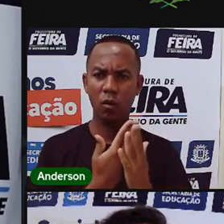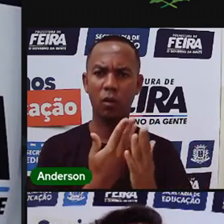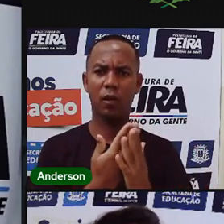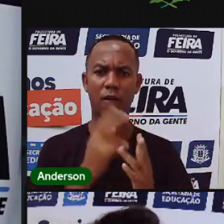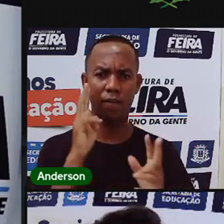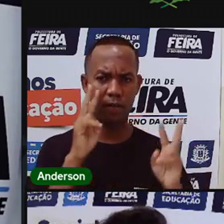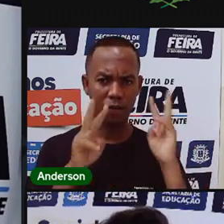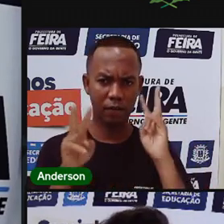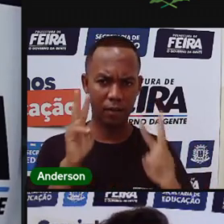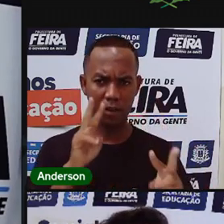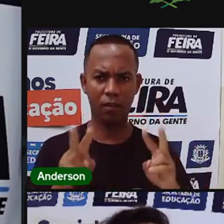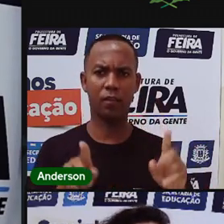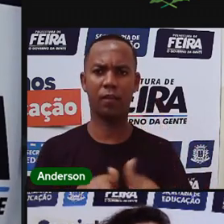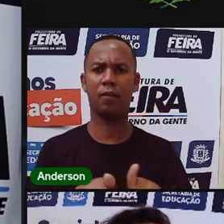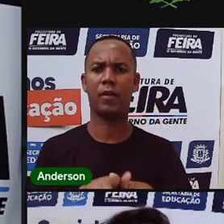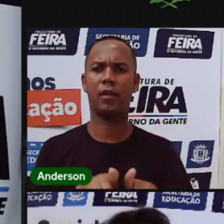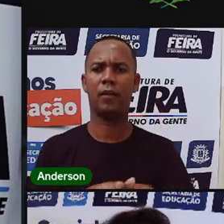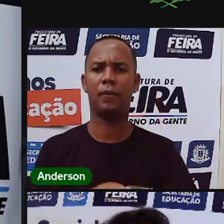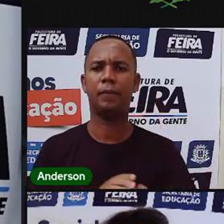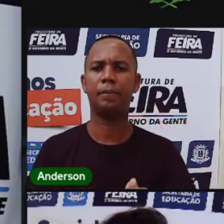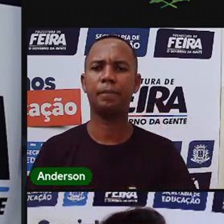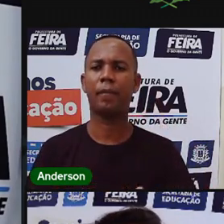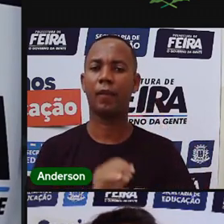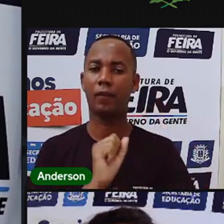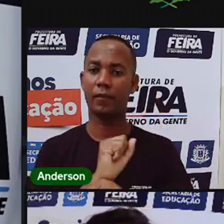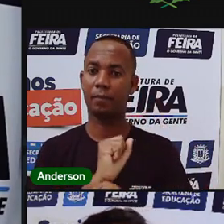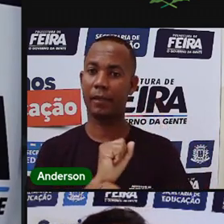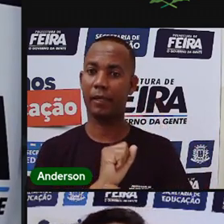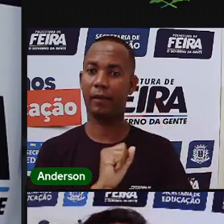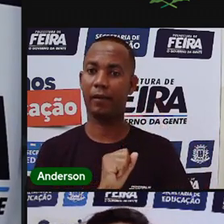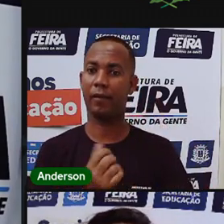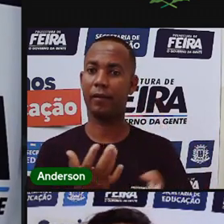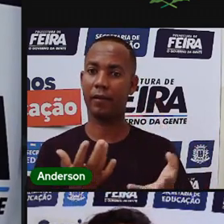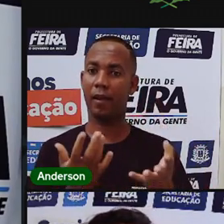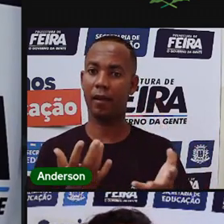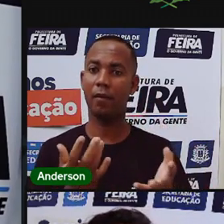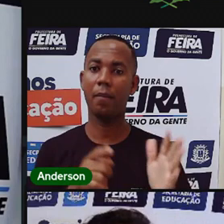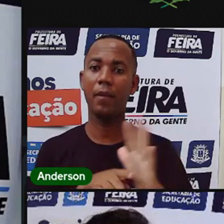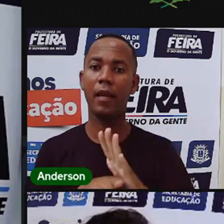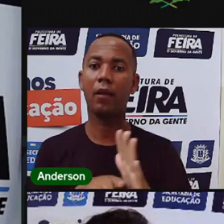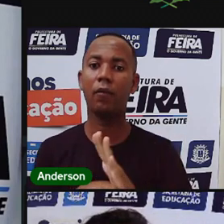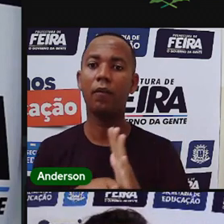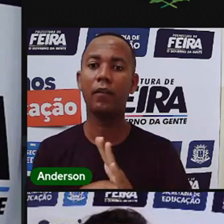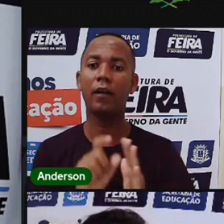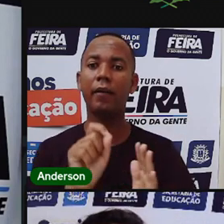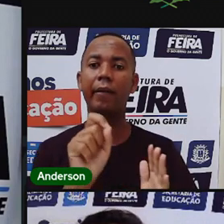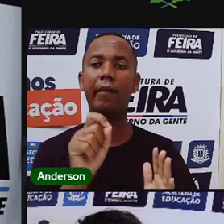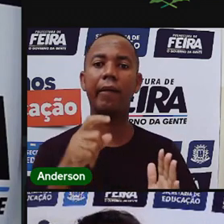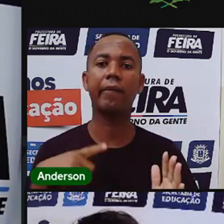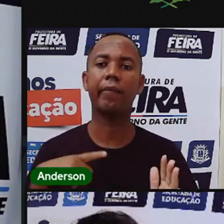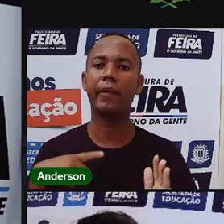ver. Não acabamos ainda, tá? Não saiam ainda. Eu quero ver quem tem perguntas aqui no chat.